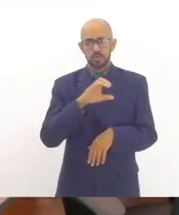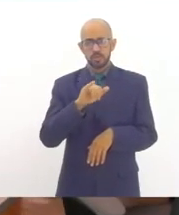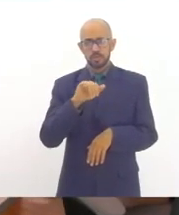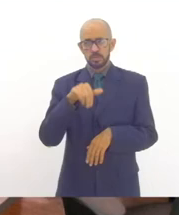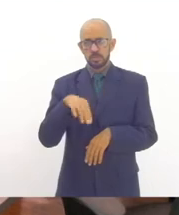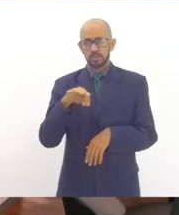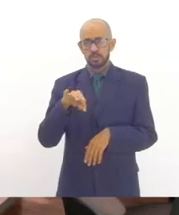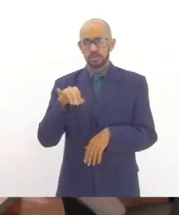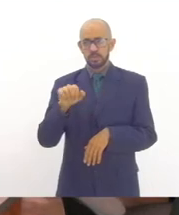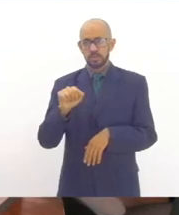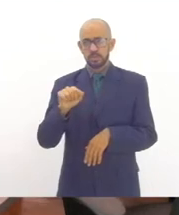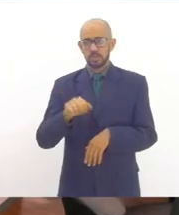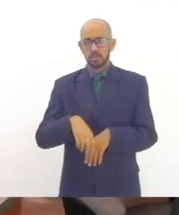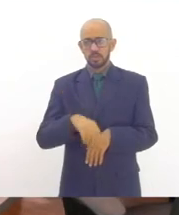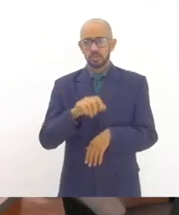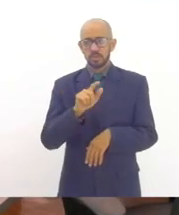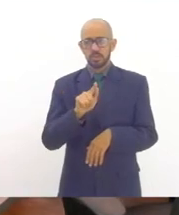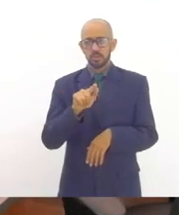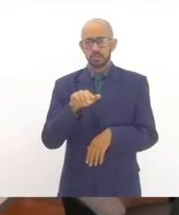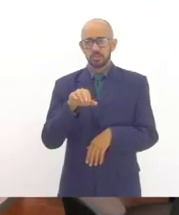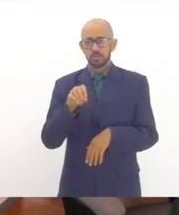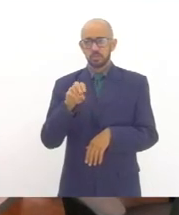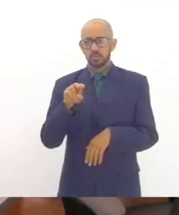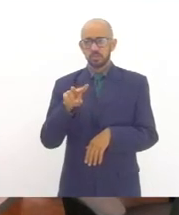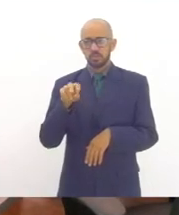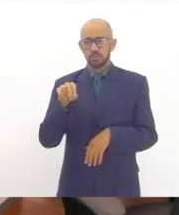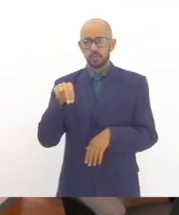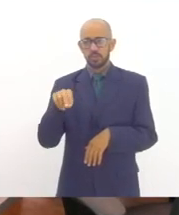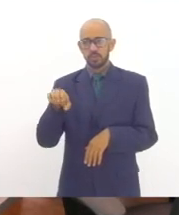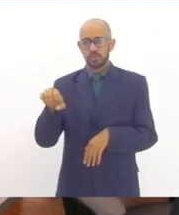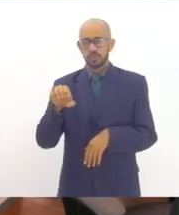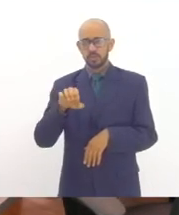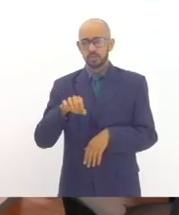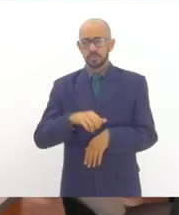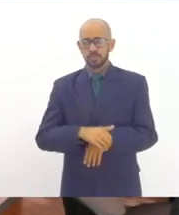e Giovanni Cordeiro Campos.